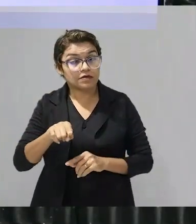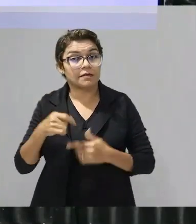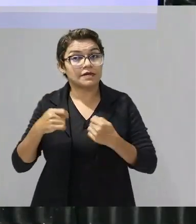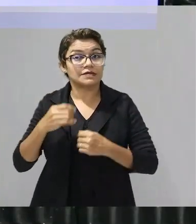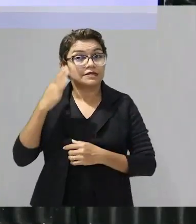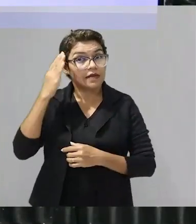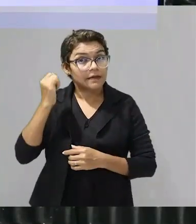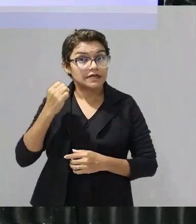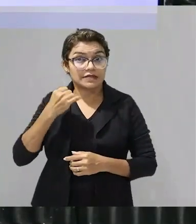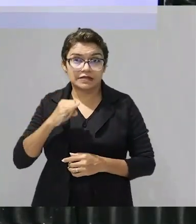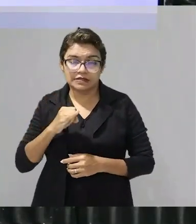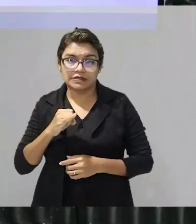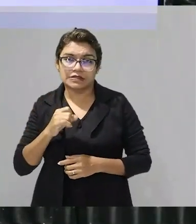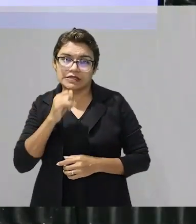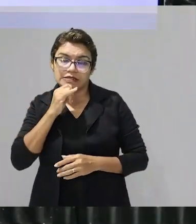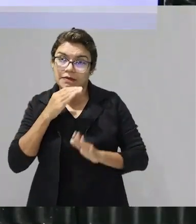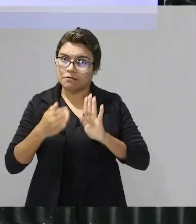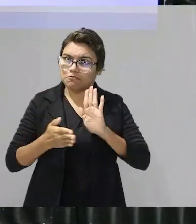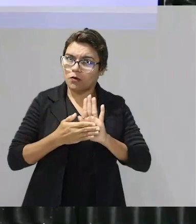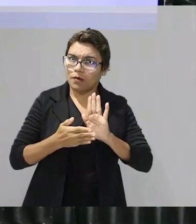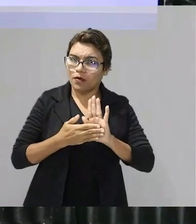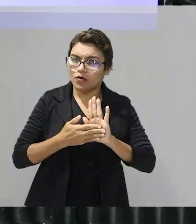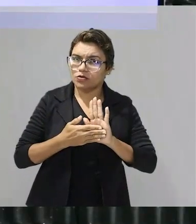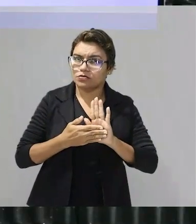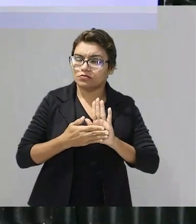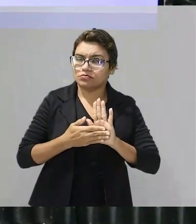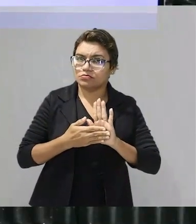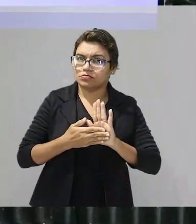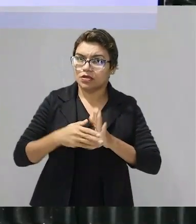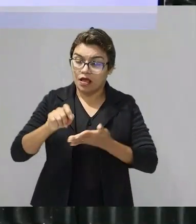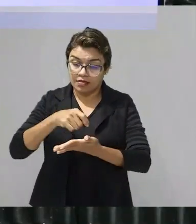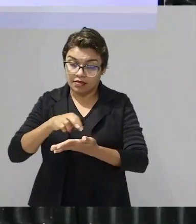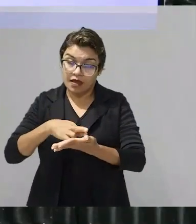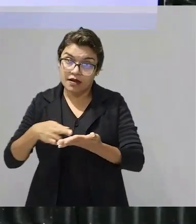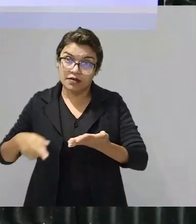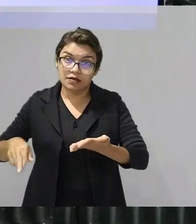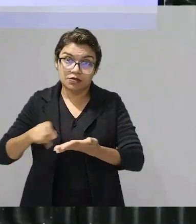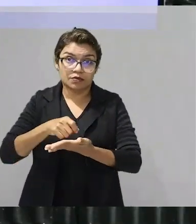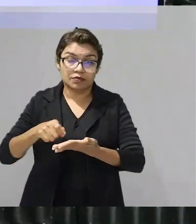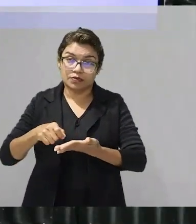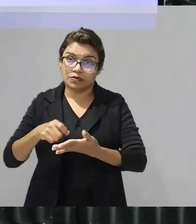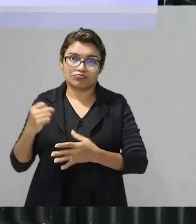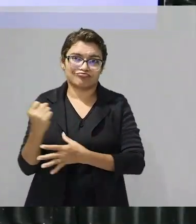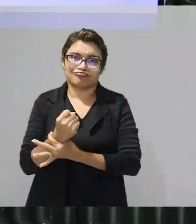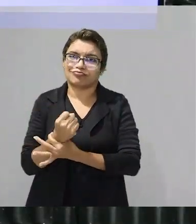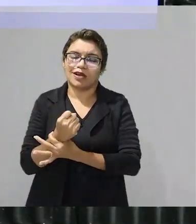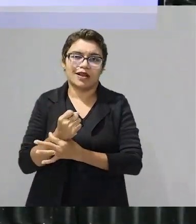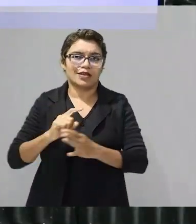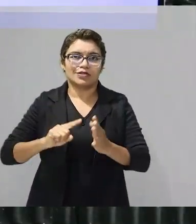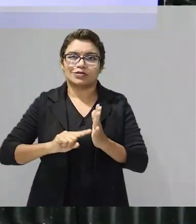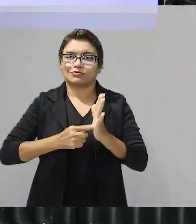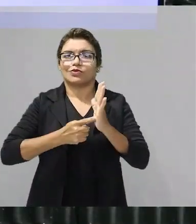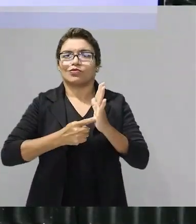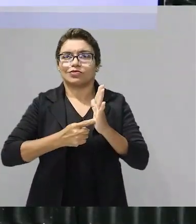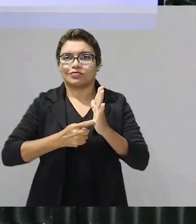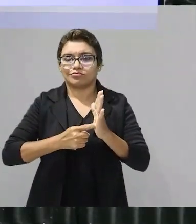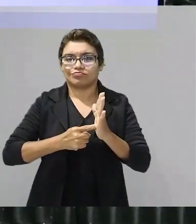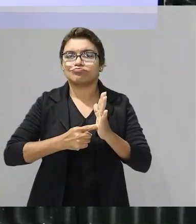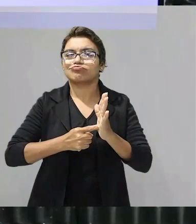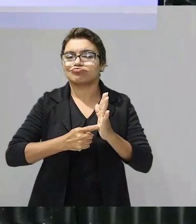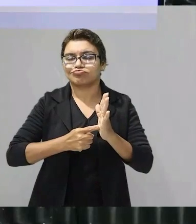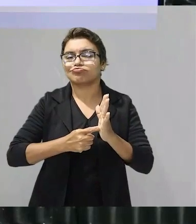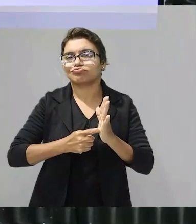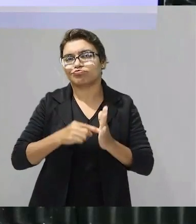é tão importante que ela possui uma competência só para ela, só para analisar essa característica,